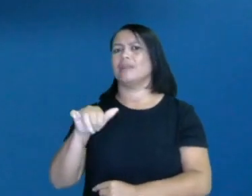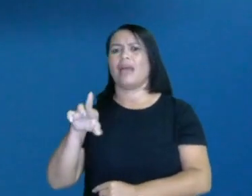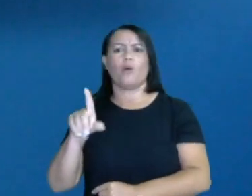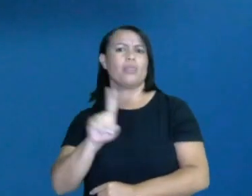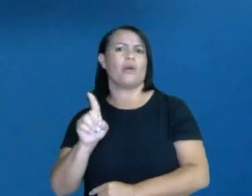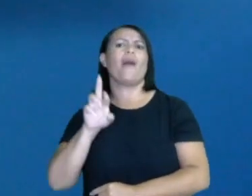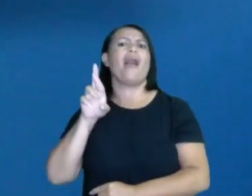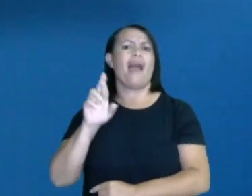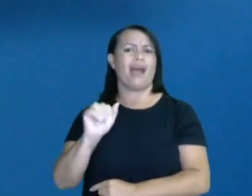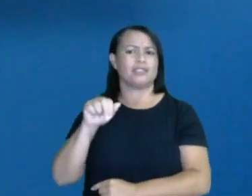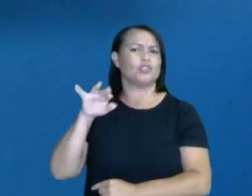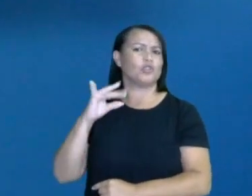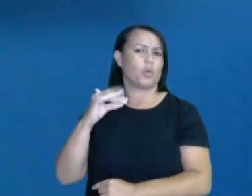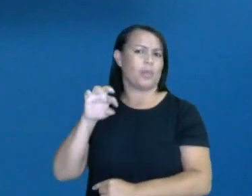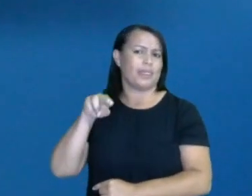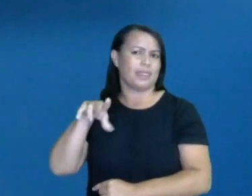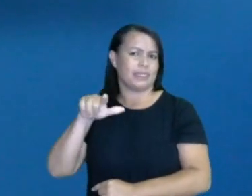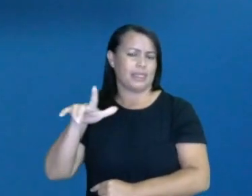E também nós vimos aqui a